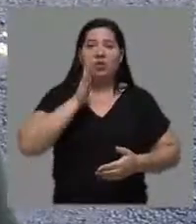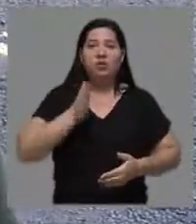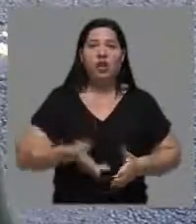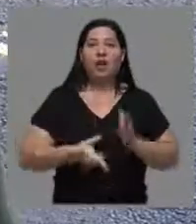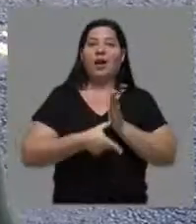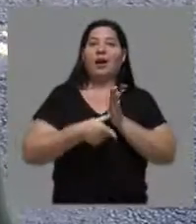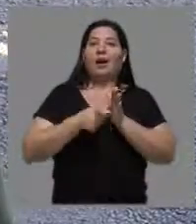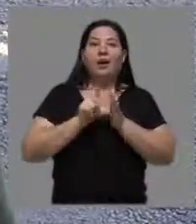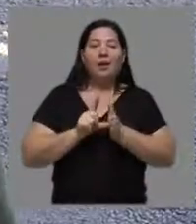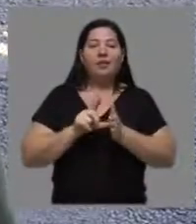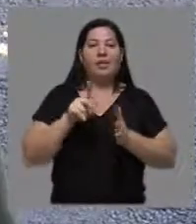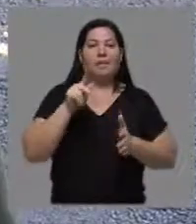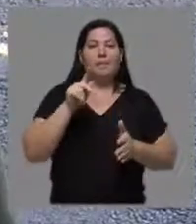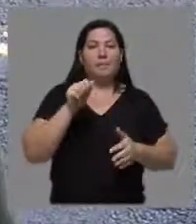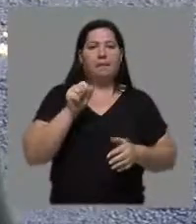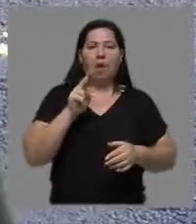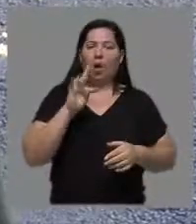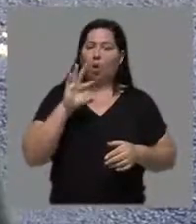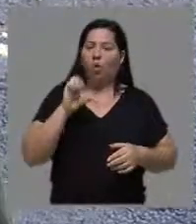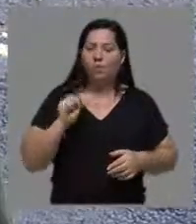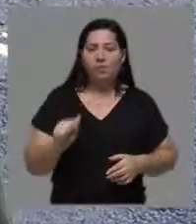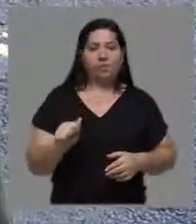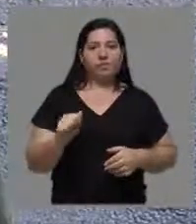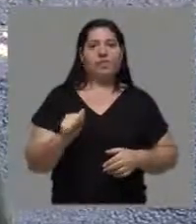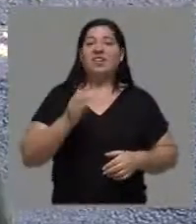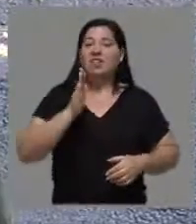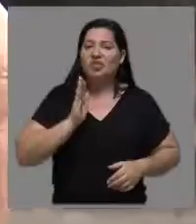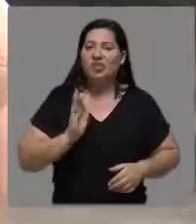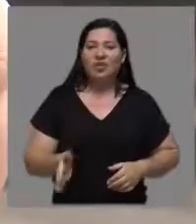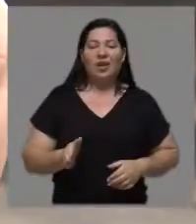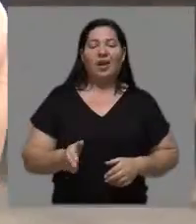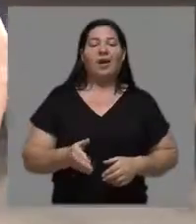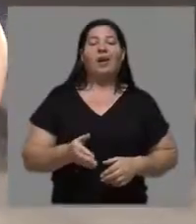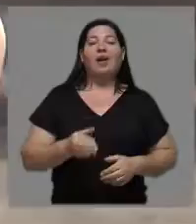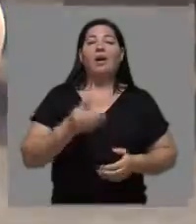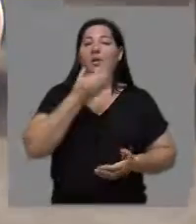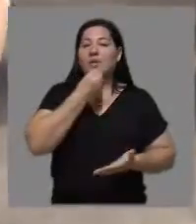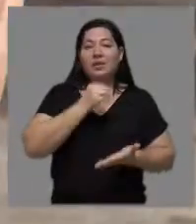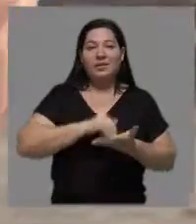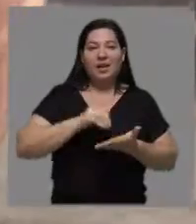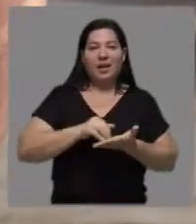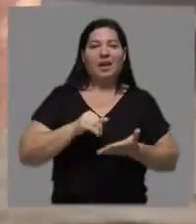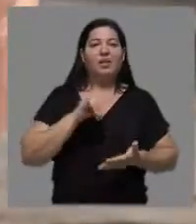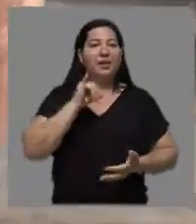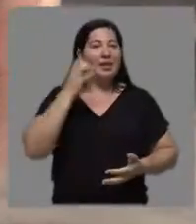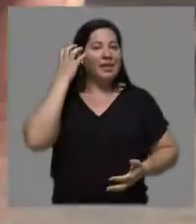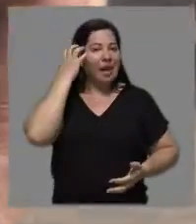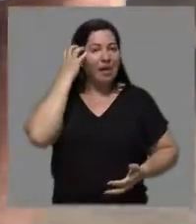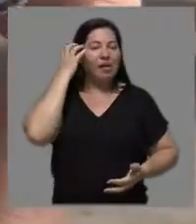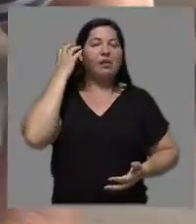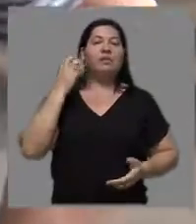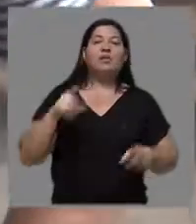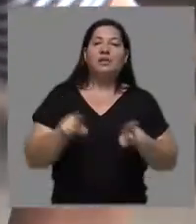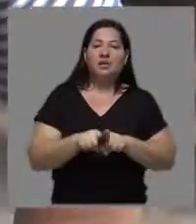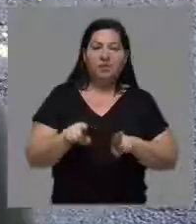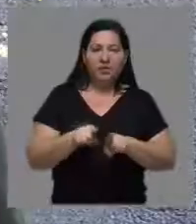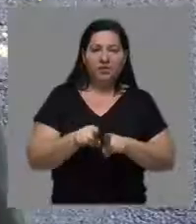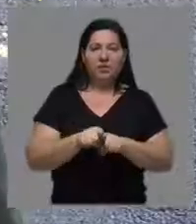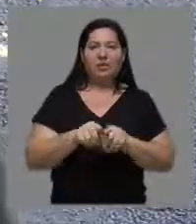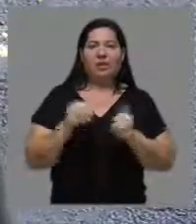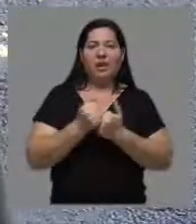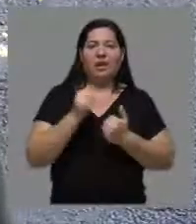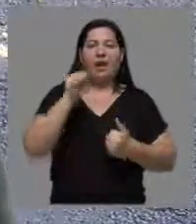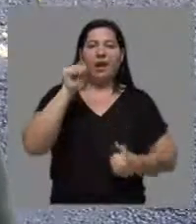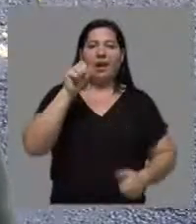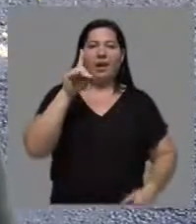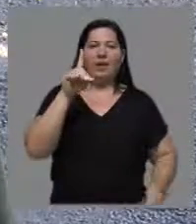deles irem à pauta, nós já tivemos um pronto atendimento do secretário Inácio, também do secretário adjunto, o Adalberto,